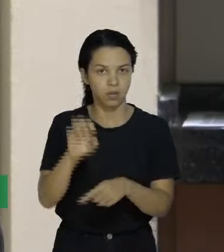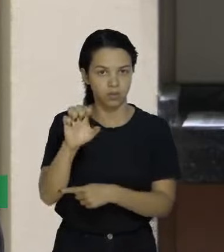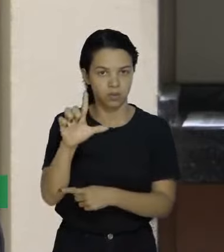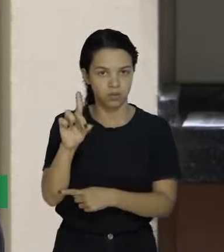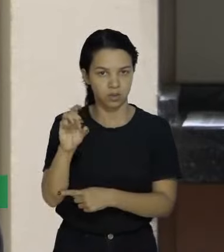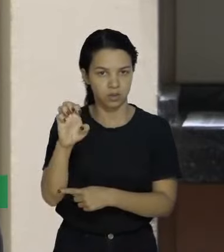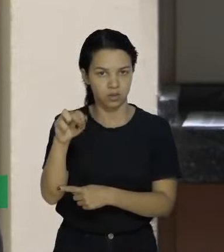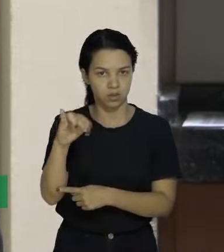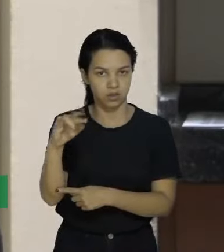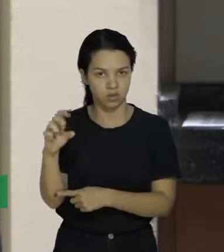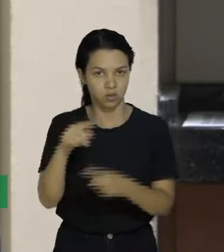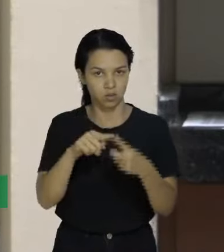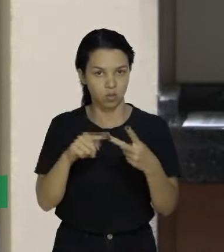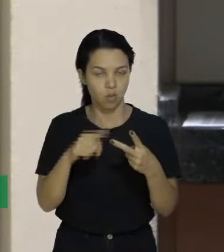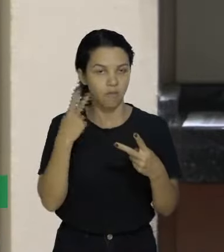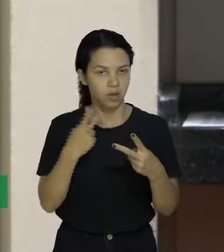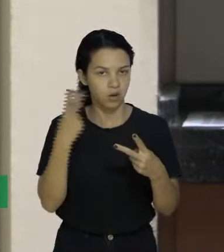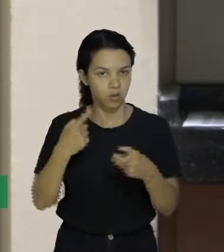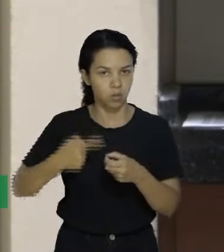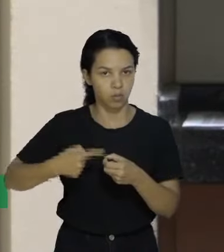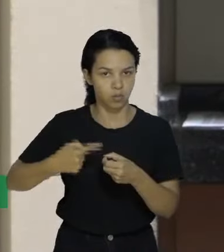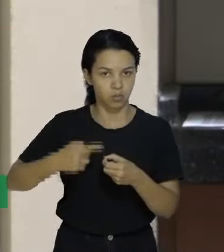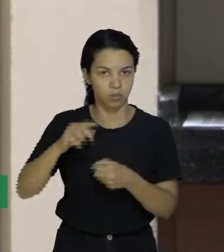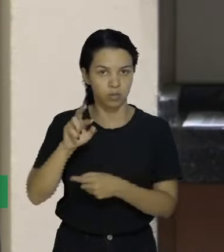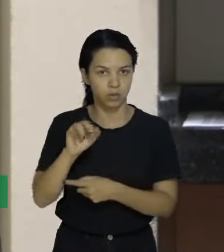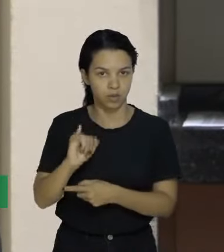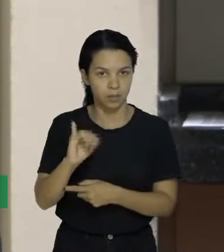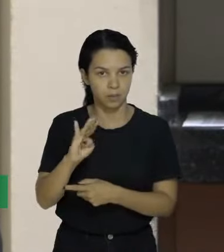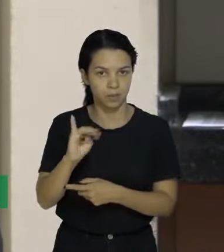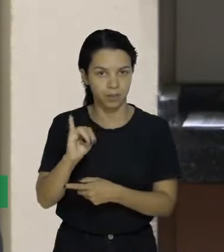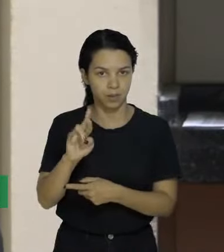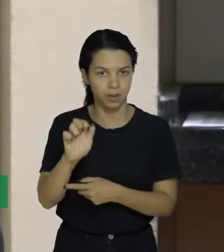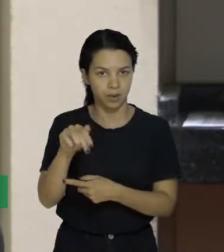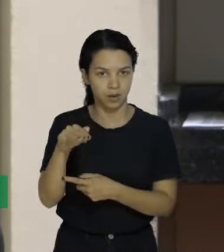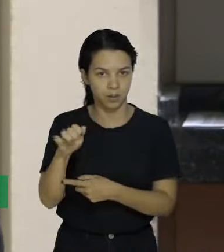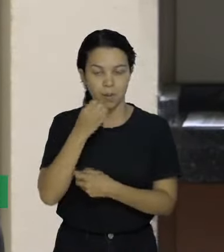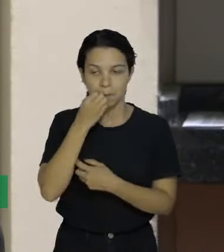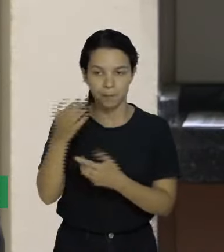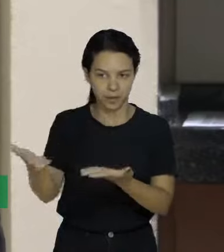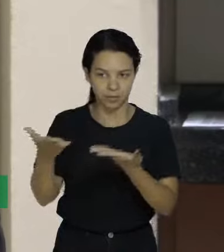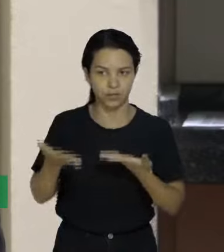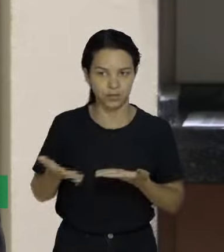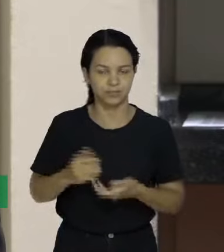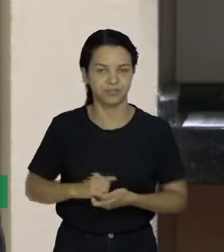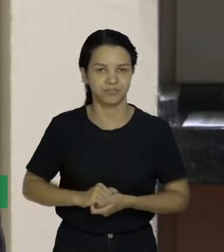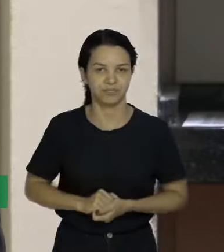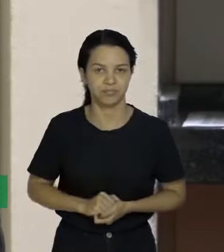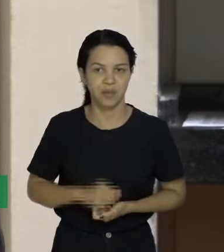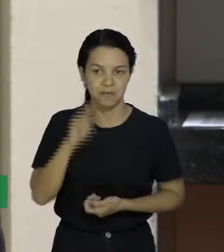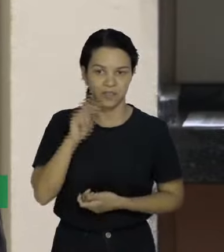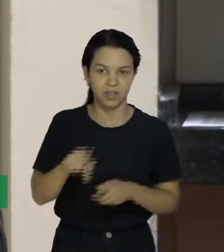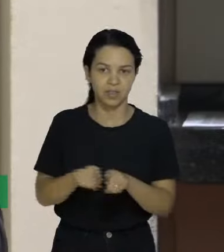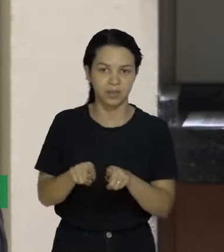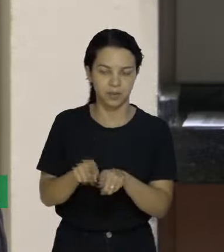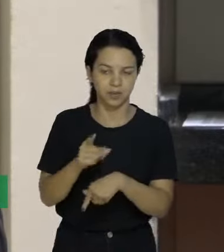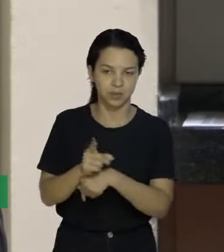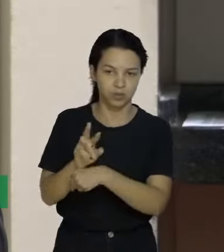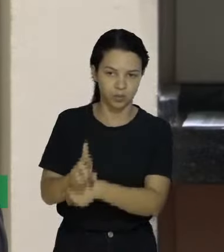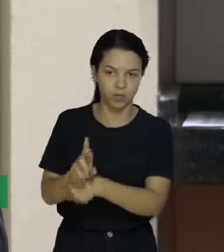vereadores do município de Ribeirão sejam bem-vindos ao vejo lá o Dr Valdir